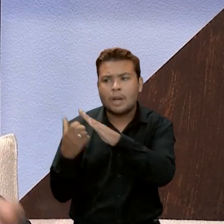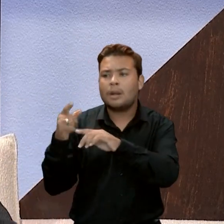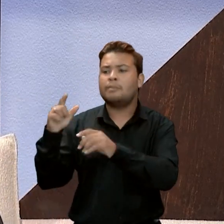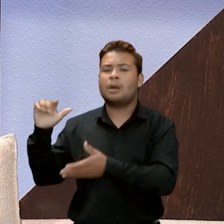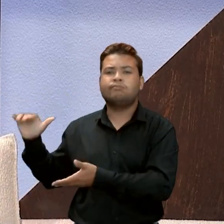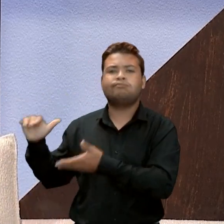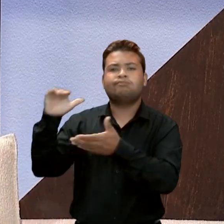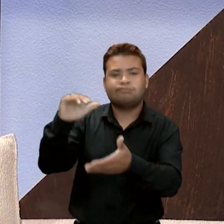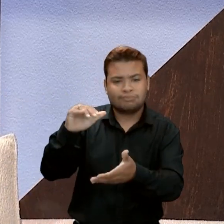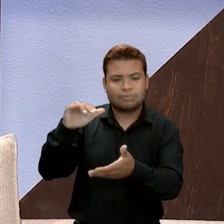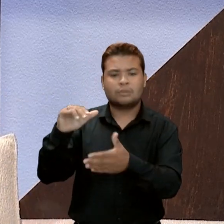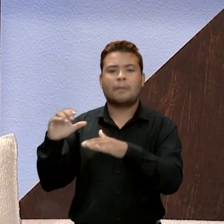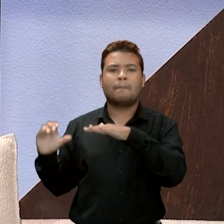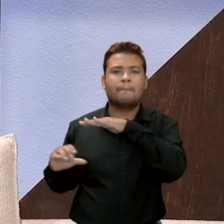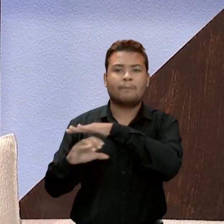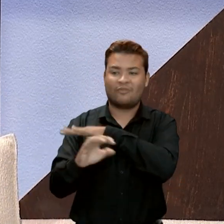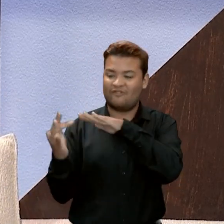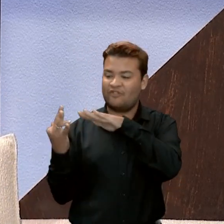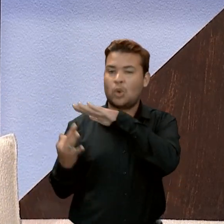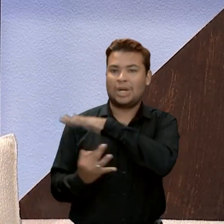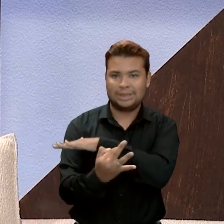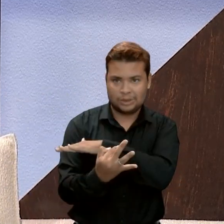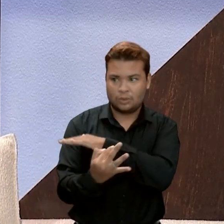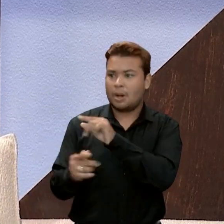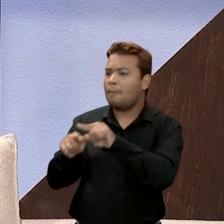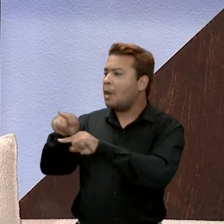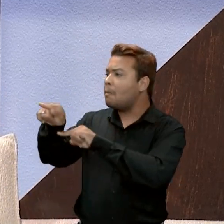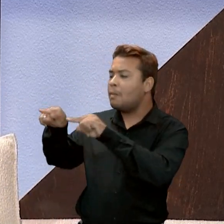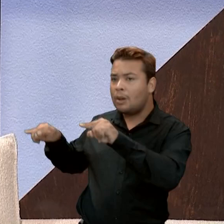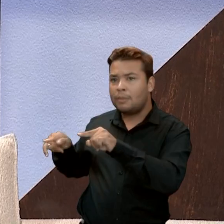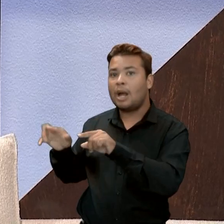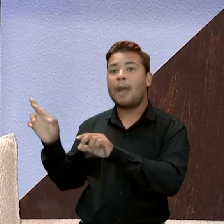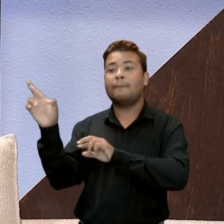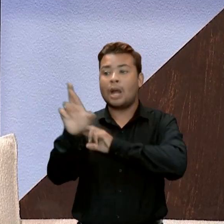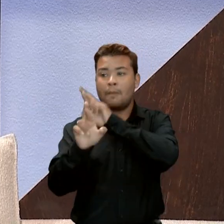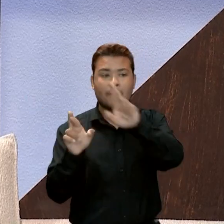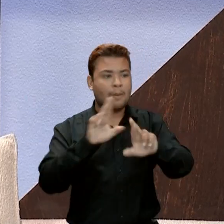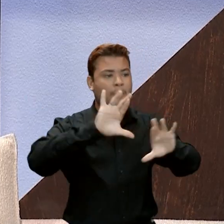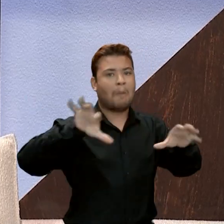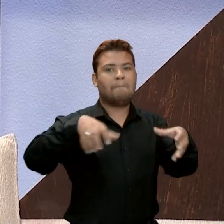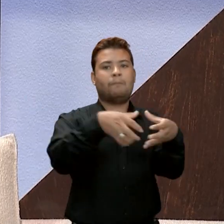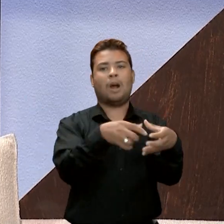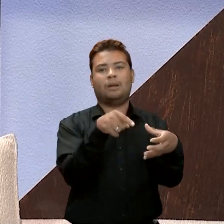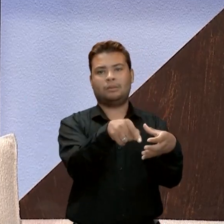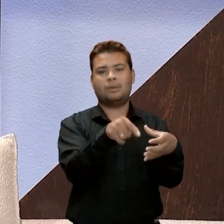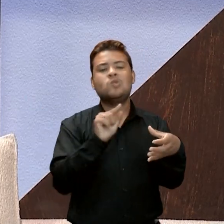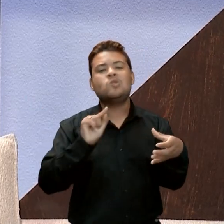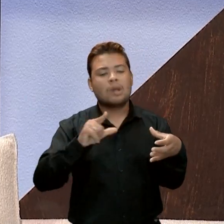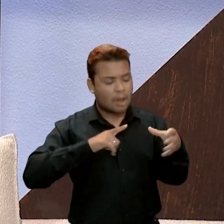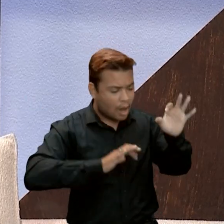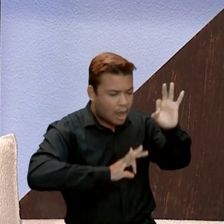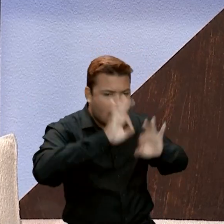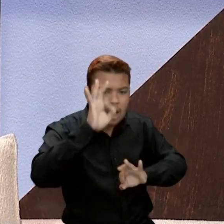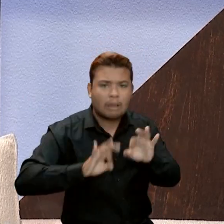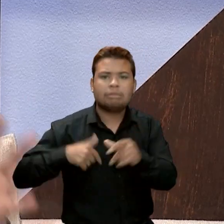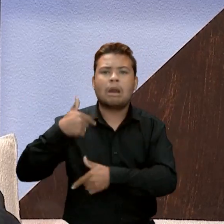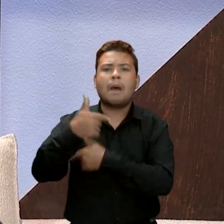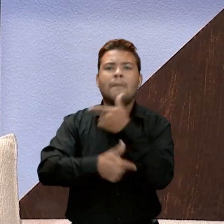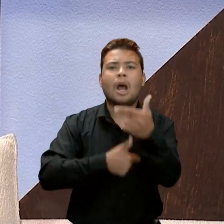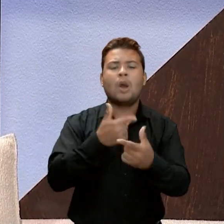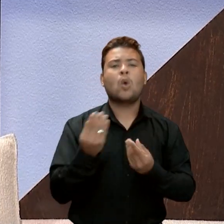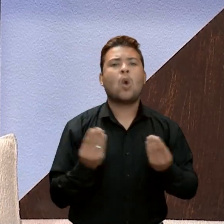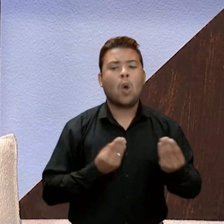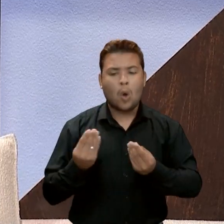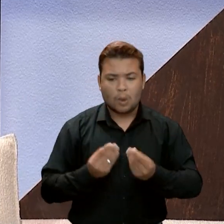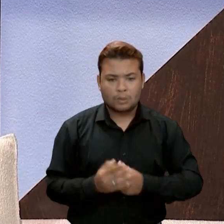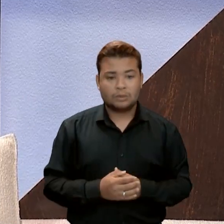de materiais, produtoras de materiais, e a gente pauta um plano de trabalho por ciclos, né? E ali dentro a gente